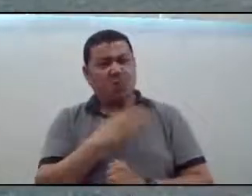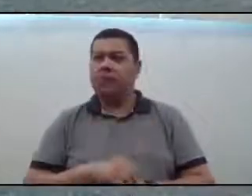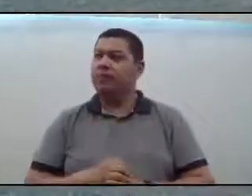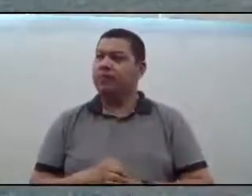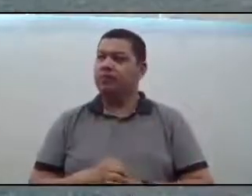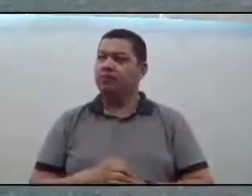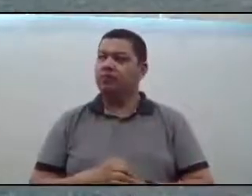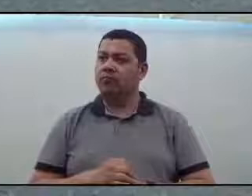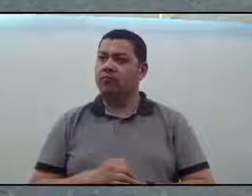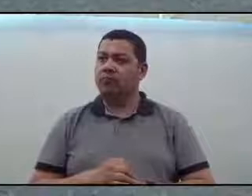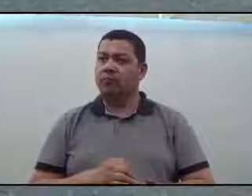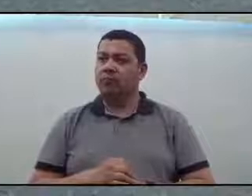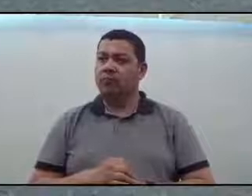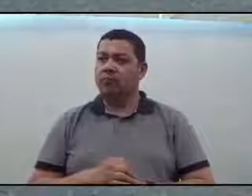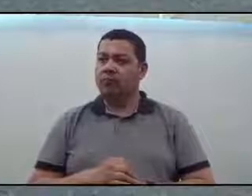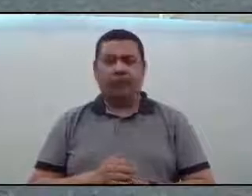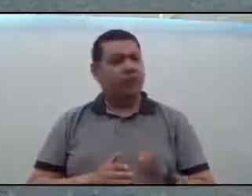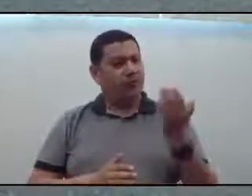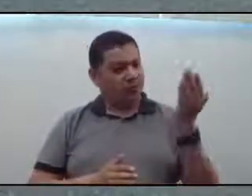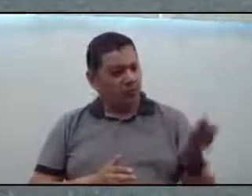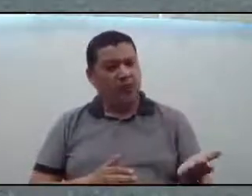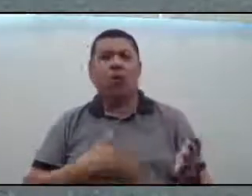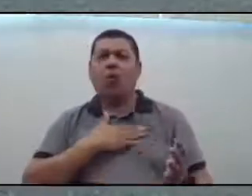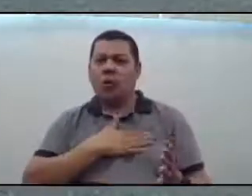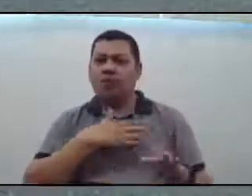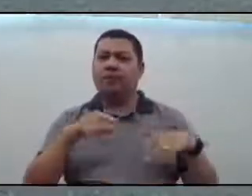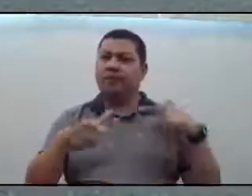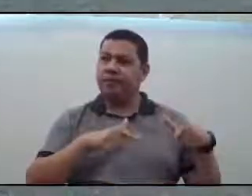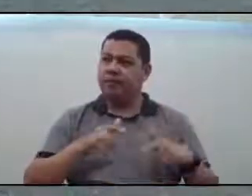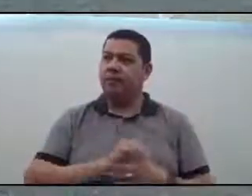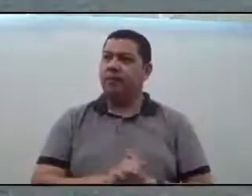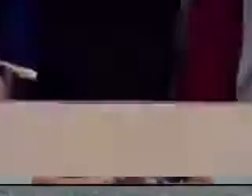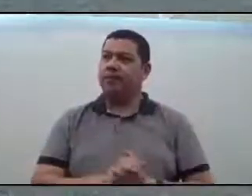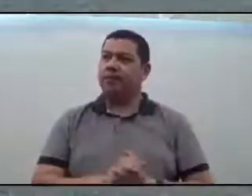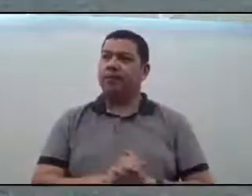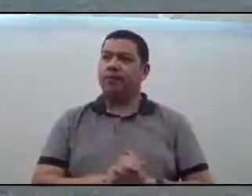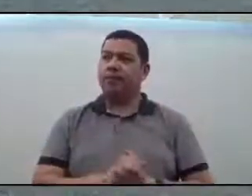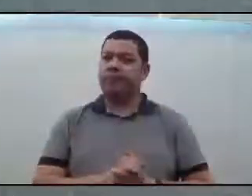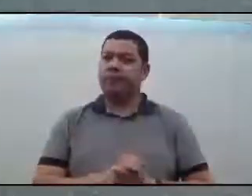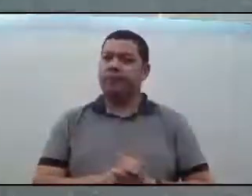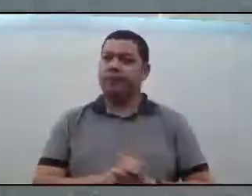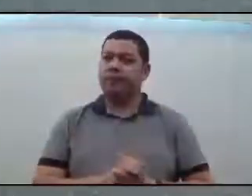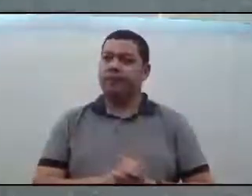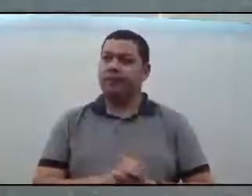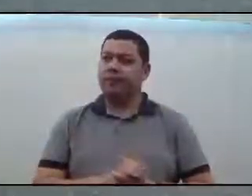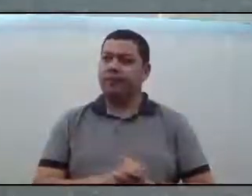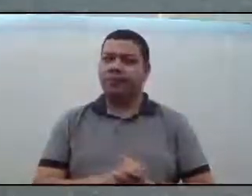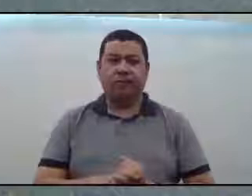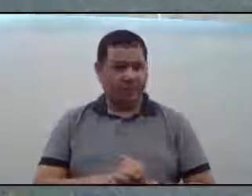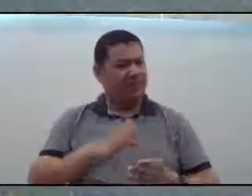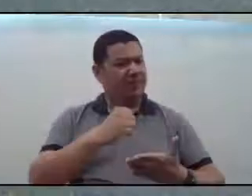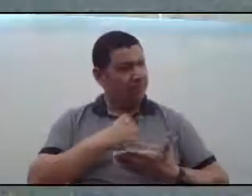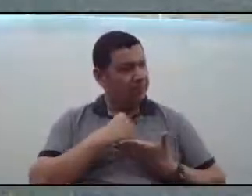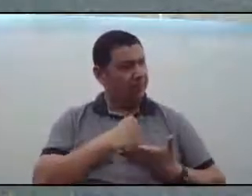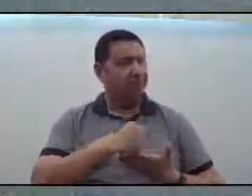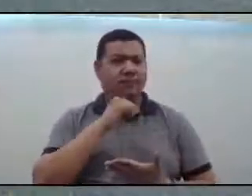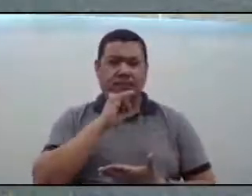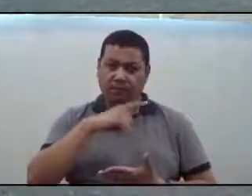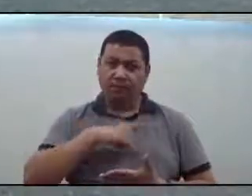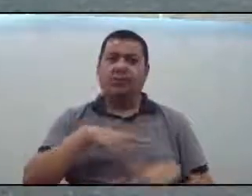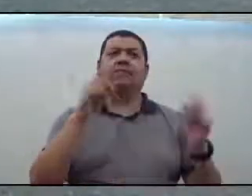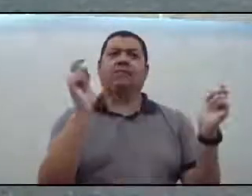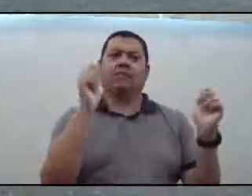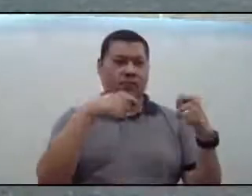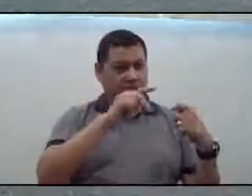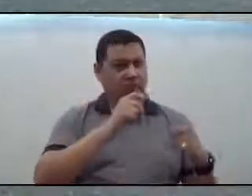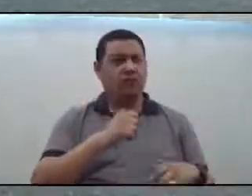não tem palavras. É um senhor que você pede para que ele faça algo e realmente ele te atende. Se tiver na disponibilidade